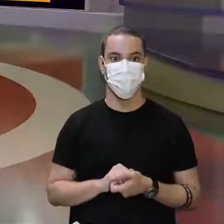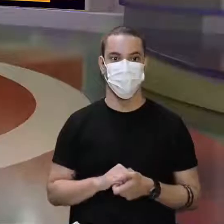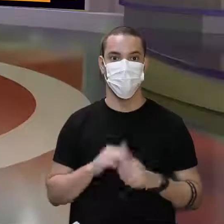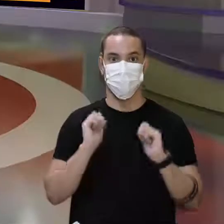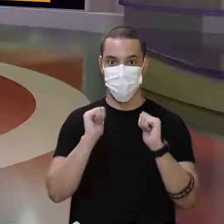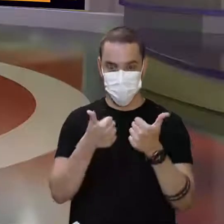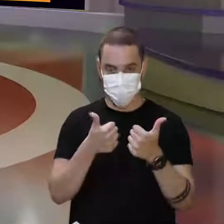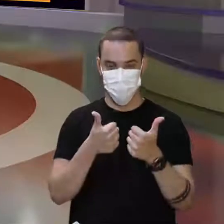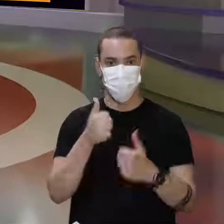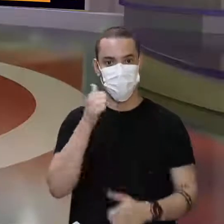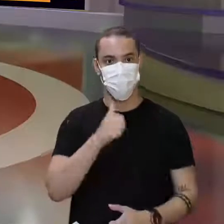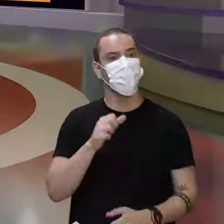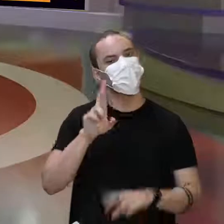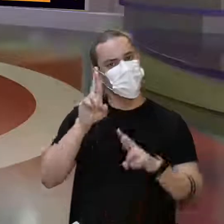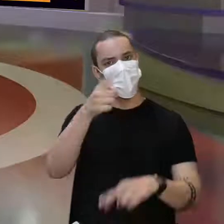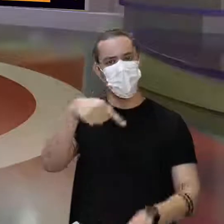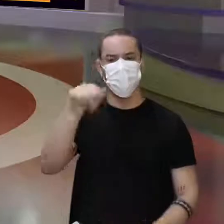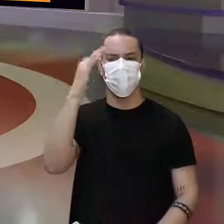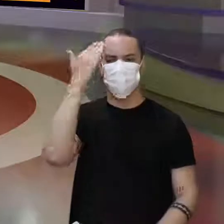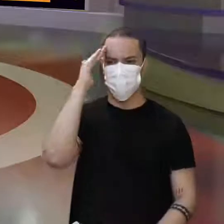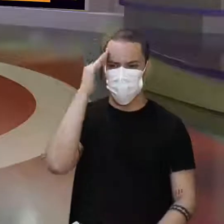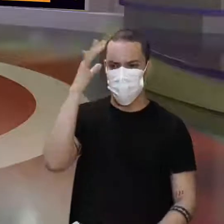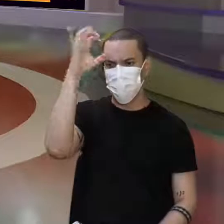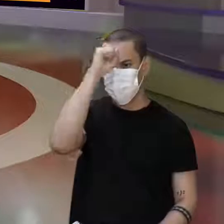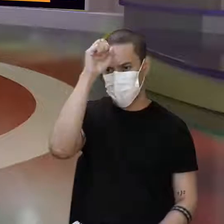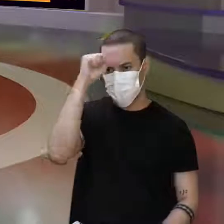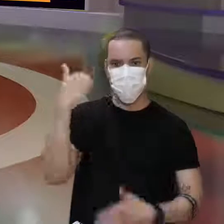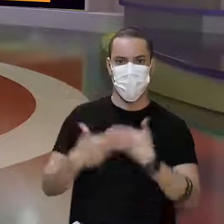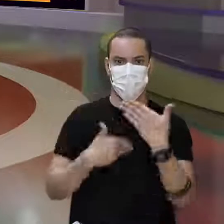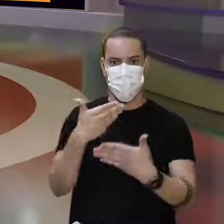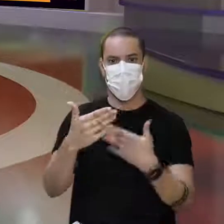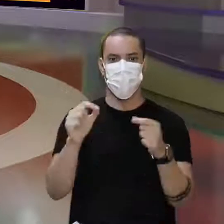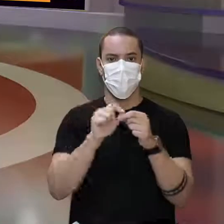And guys, eu espero que vocês tenham aprendido bastante nessas nossas